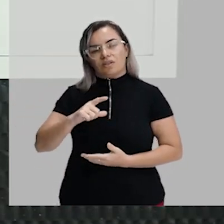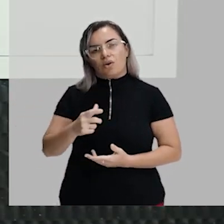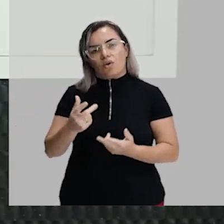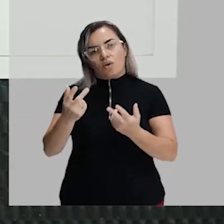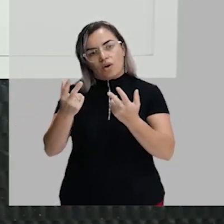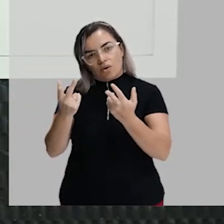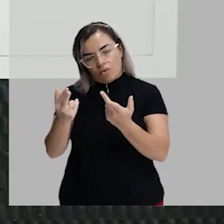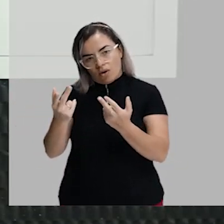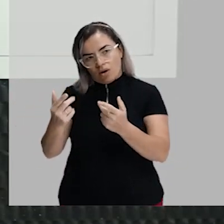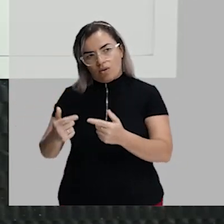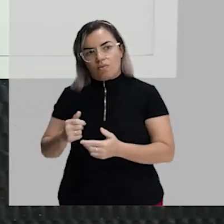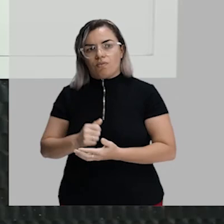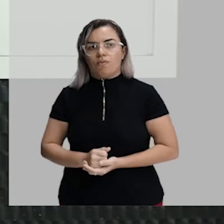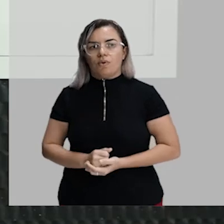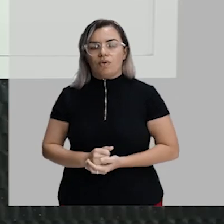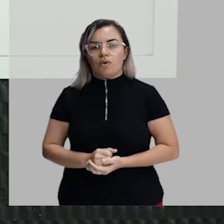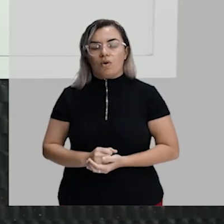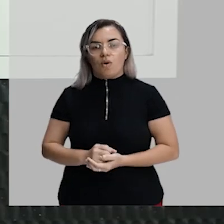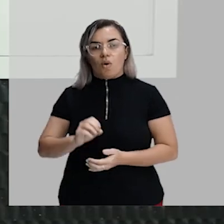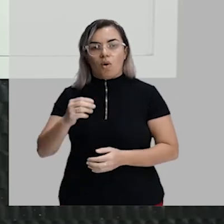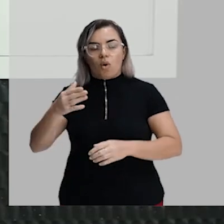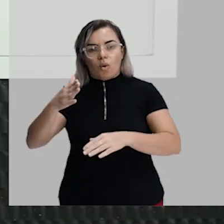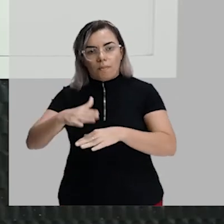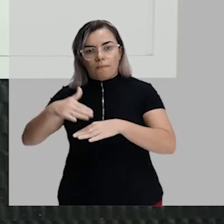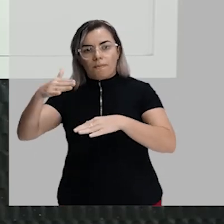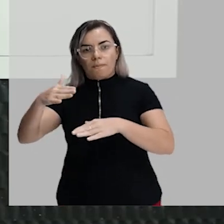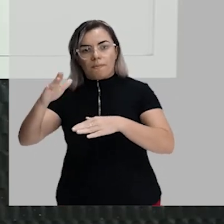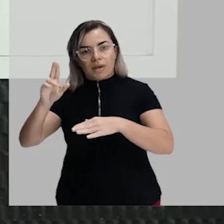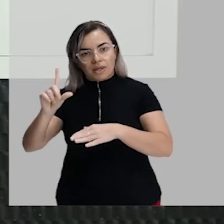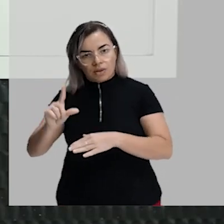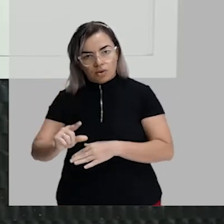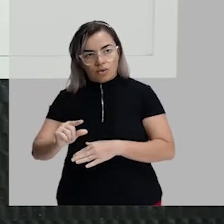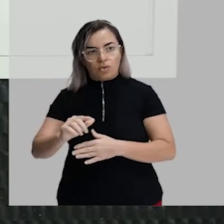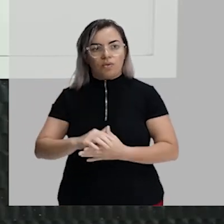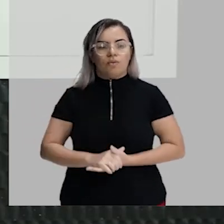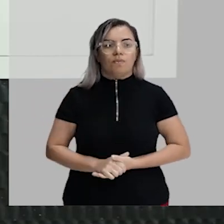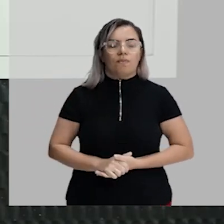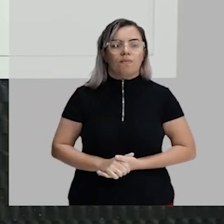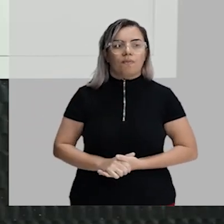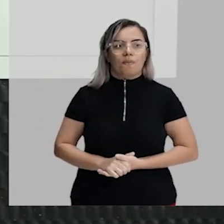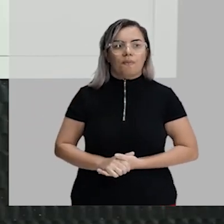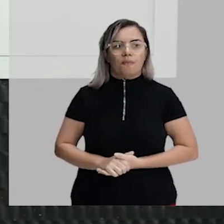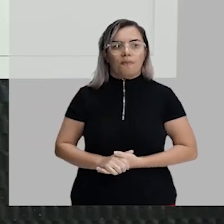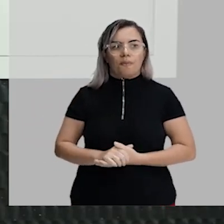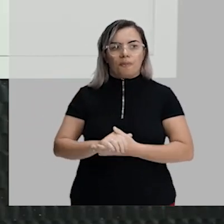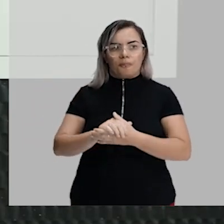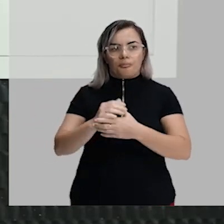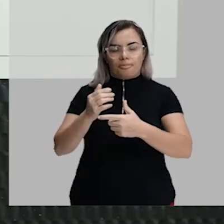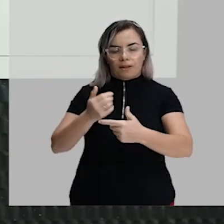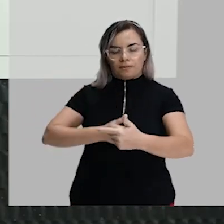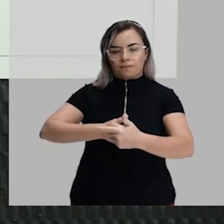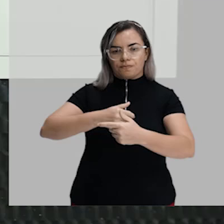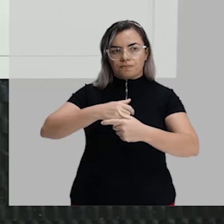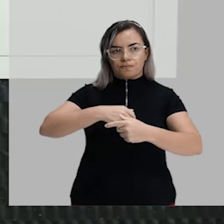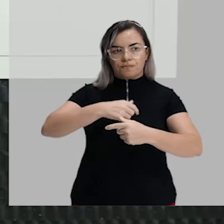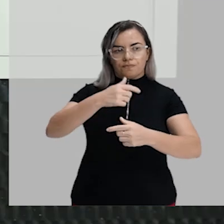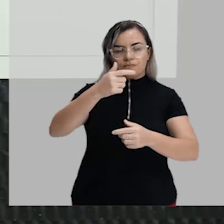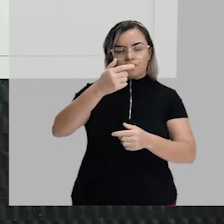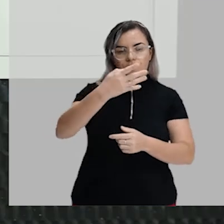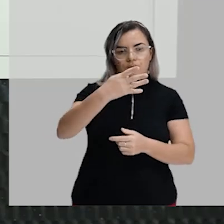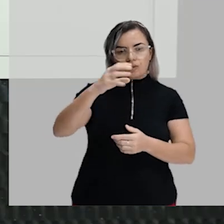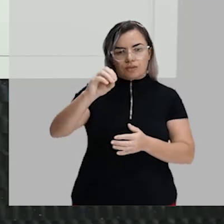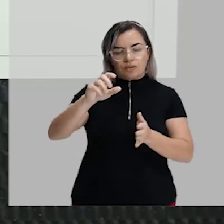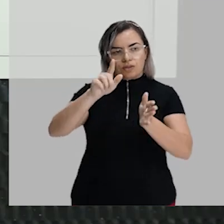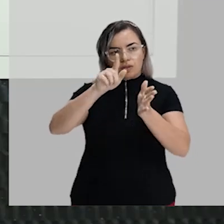Ok? Então, 10 dividido por 5. 10 menos 5, desculpa, dá 5,